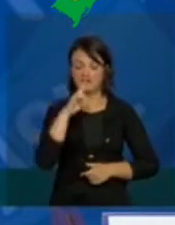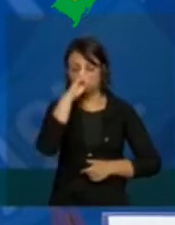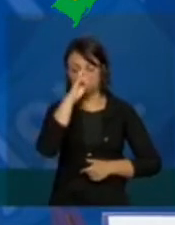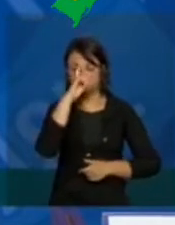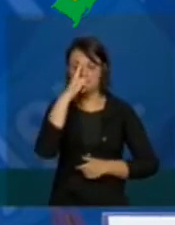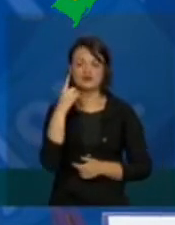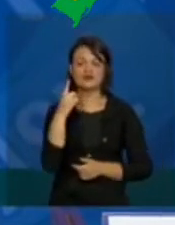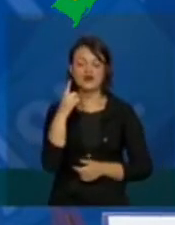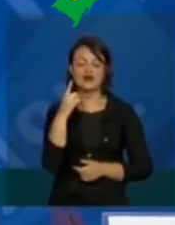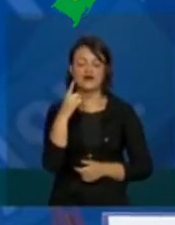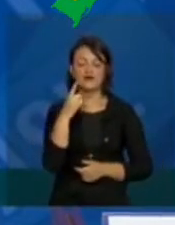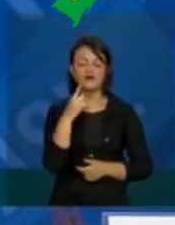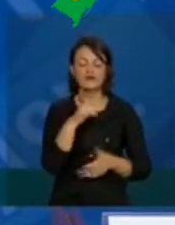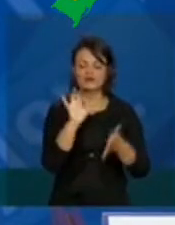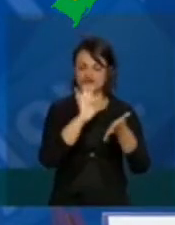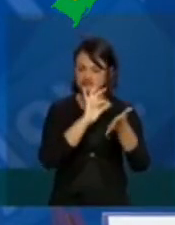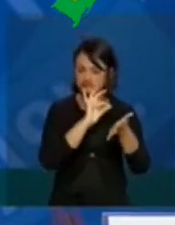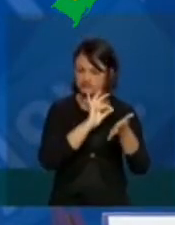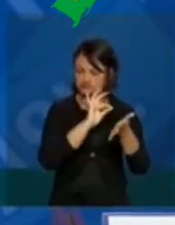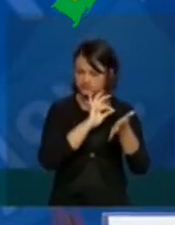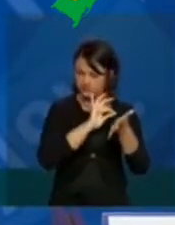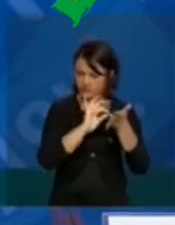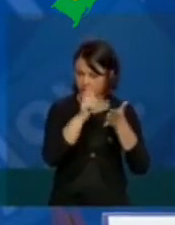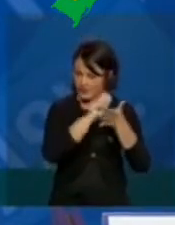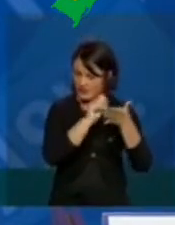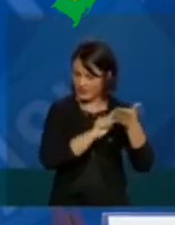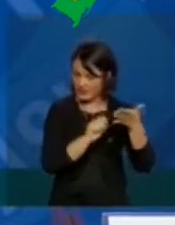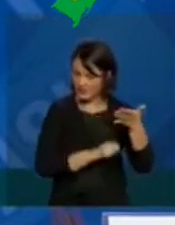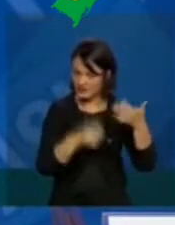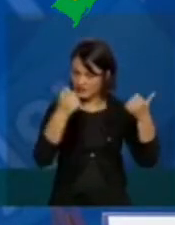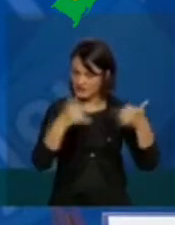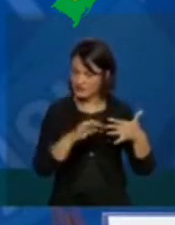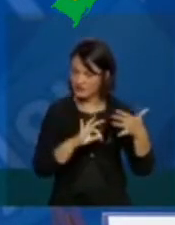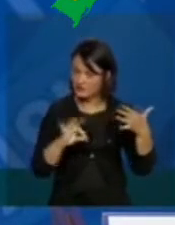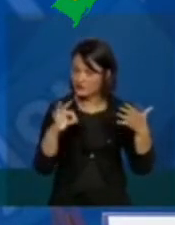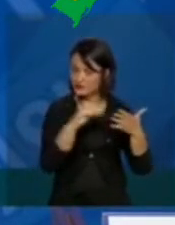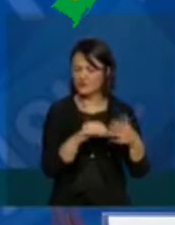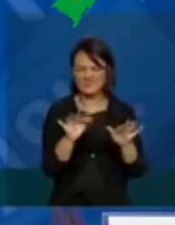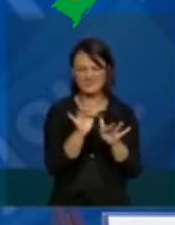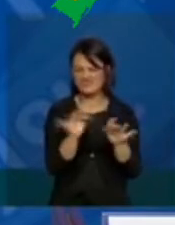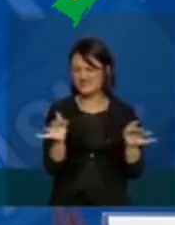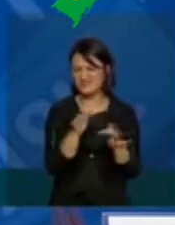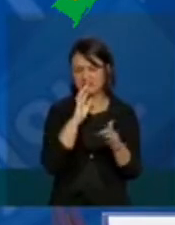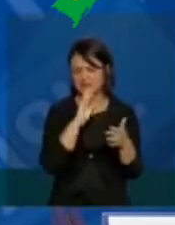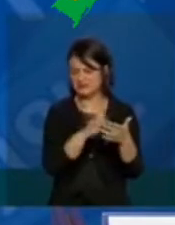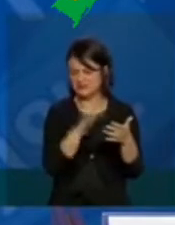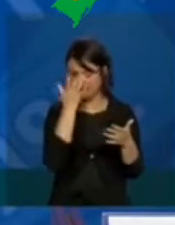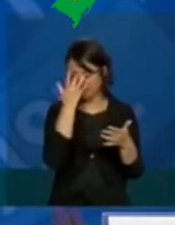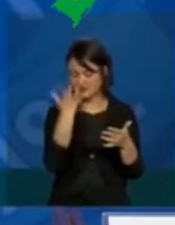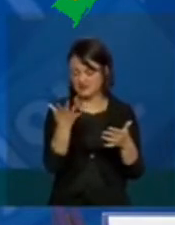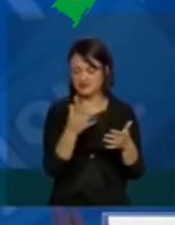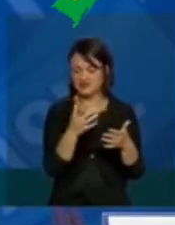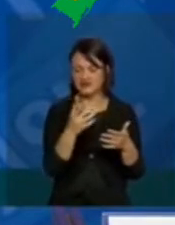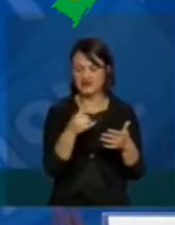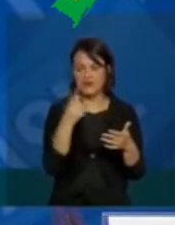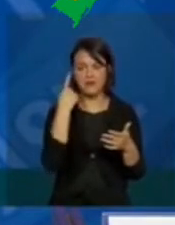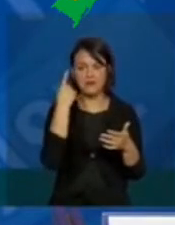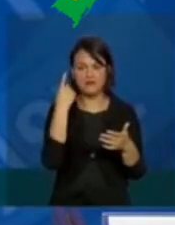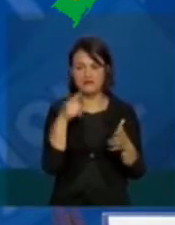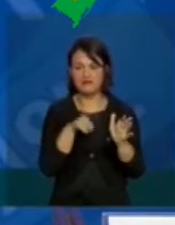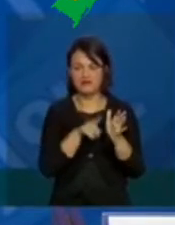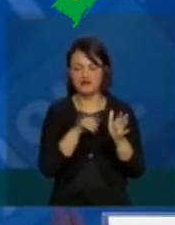hospitais preencham esses formulários, é muito simples de responder, com 4 ou